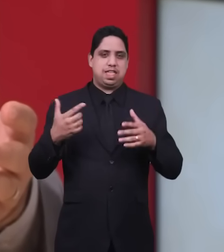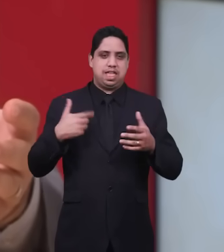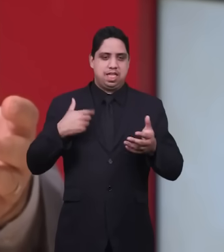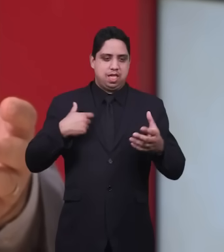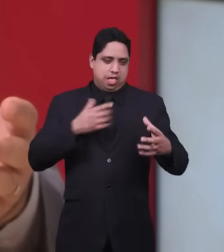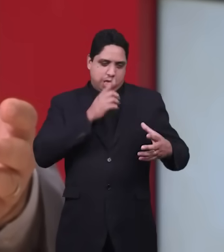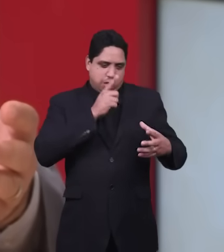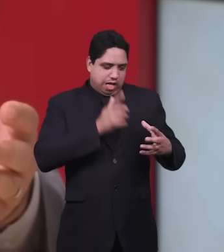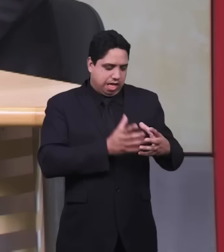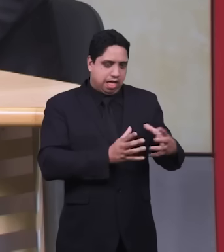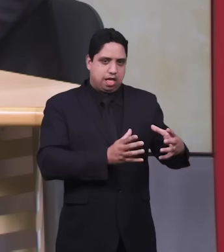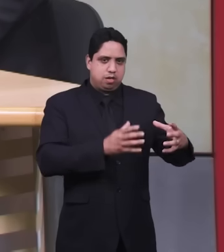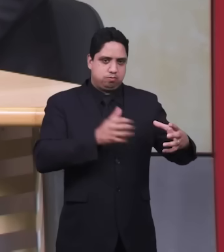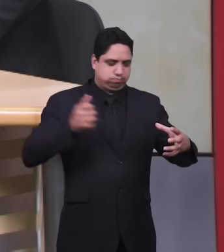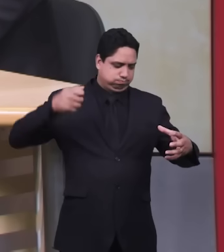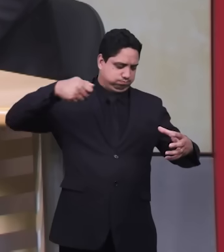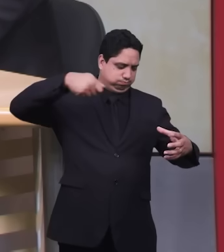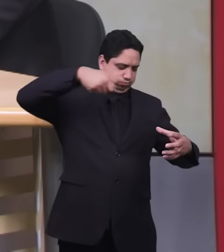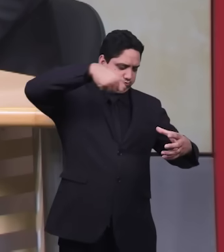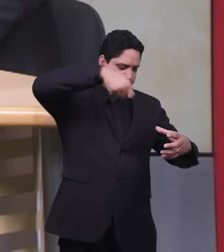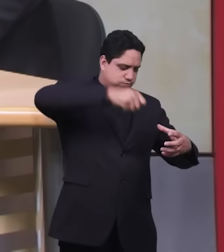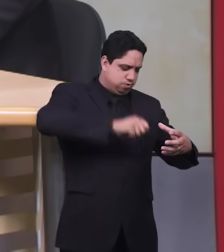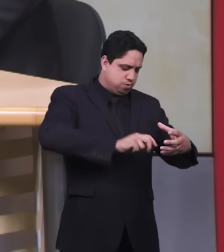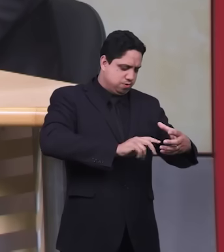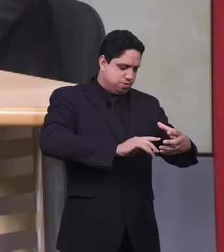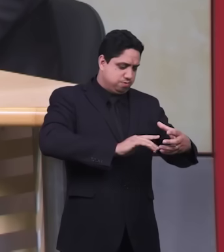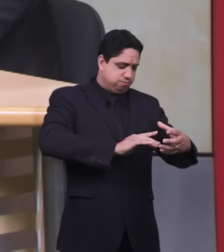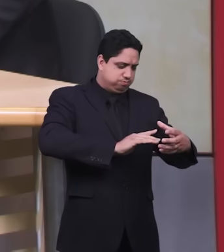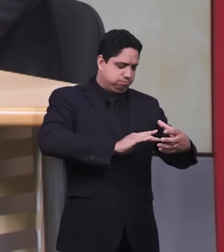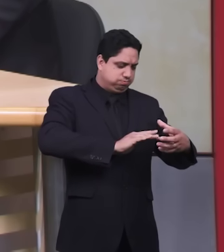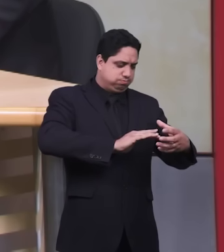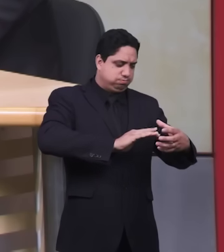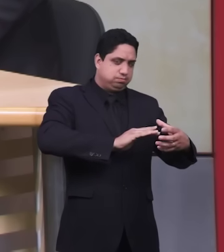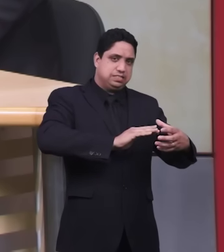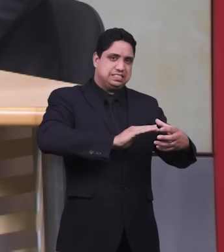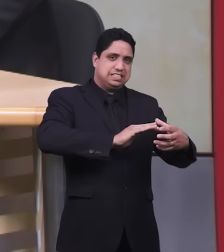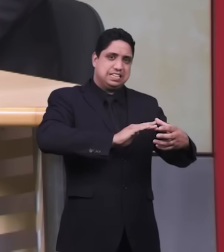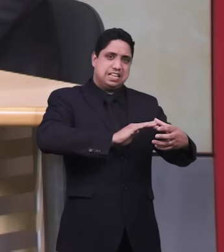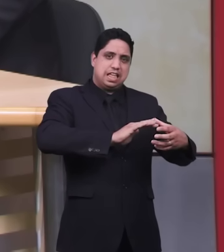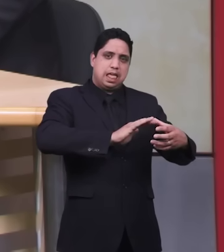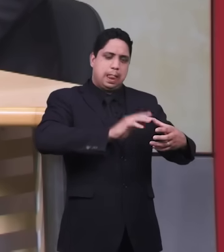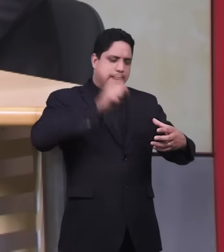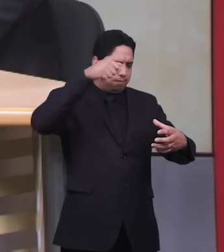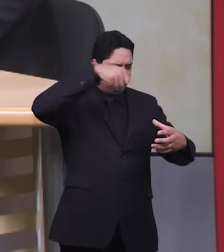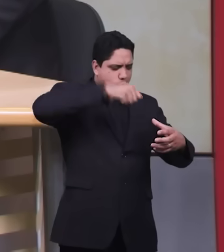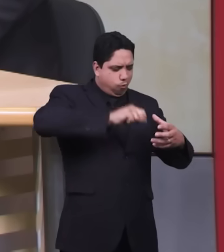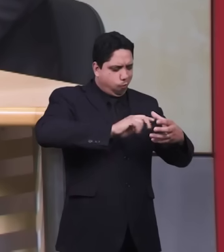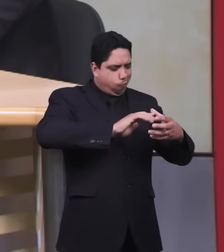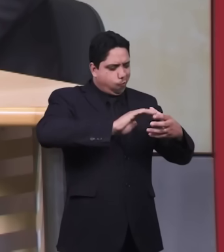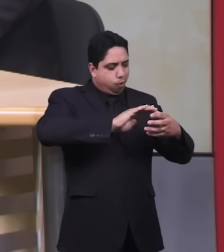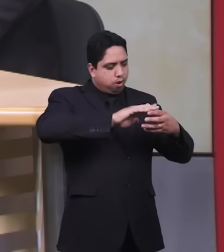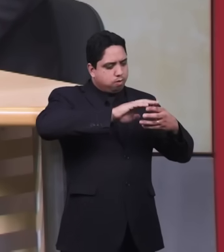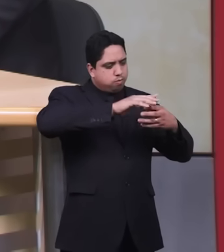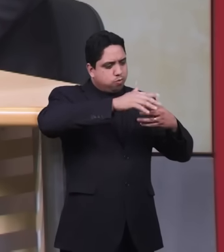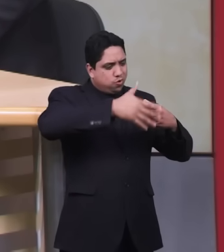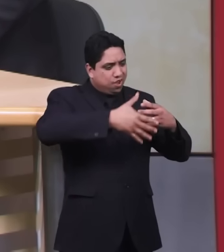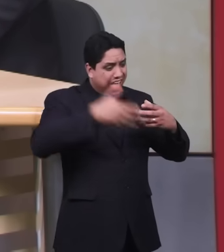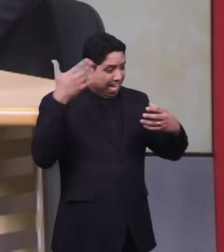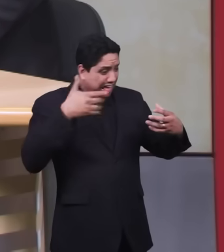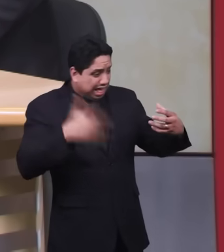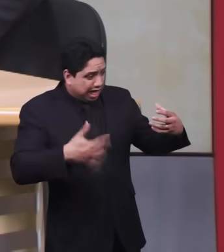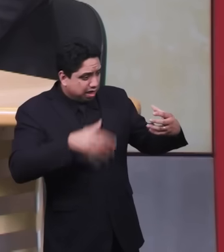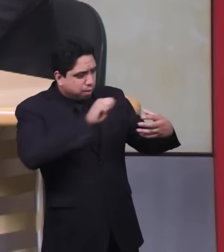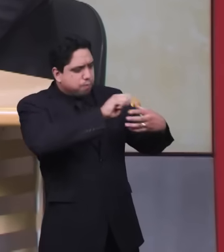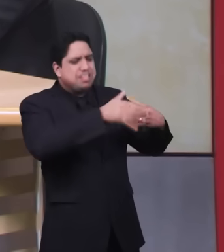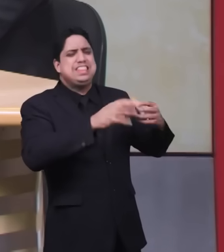começou a encher o vaso. Começou a encher. Transborda. Alguém, peraí, vai entornar. Não, deixa. Até entorno, deixa, transborda, não vai desperdiçar nada. Mas está caindo,